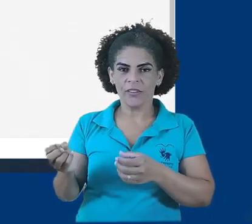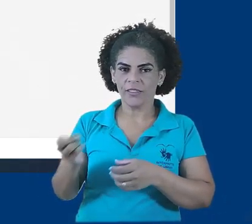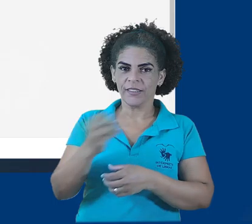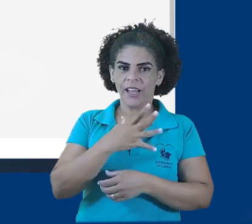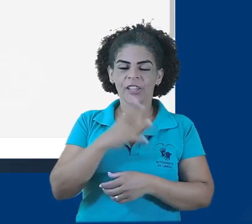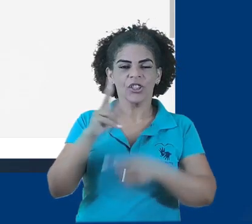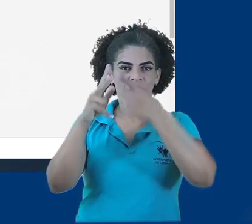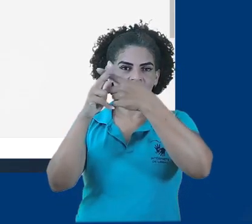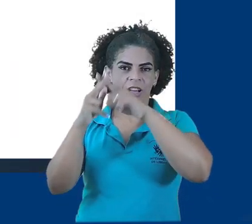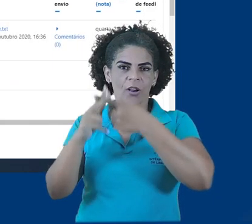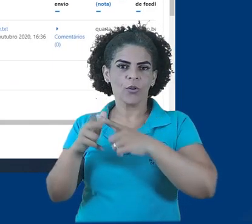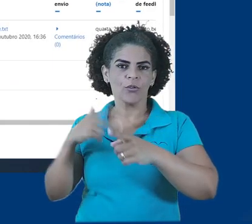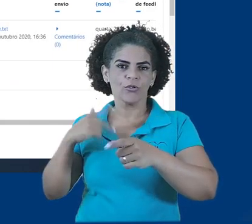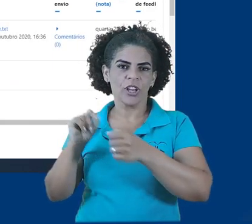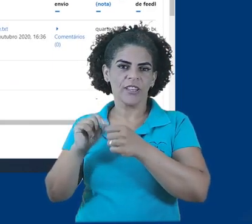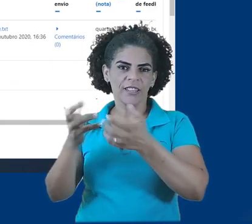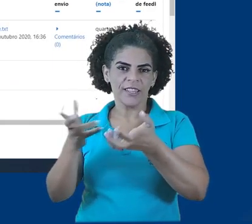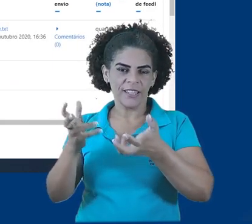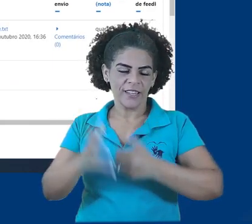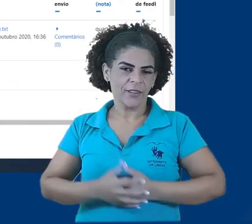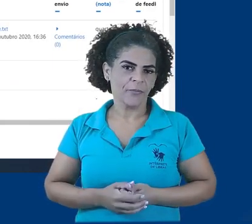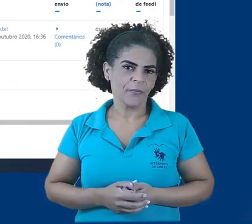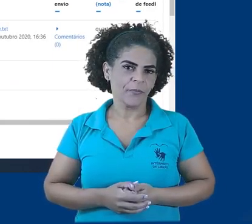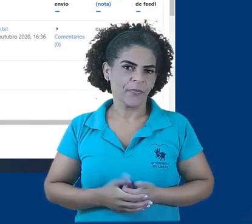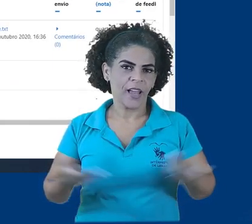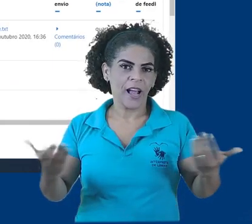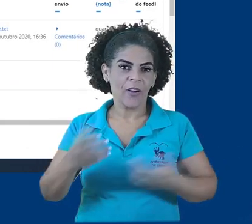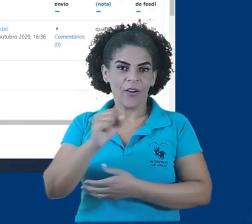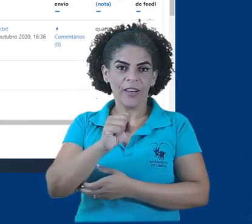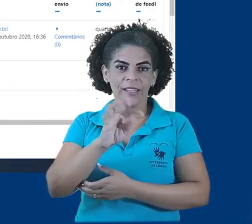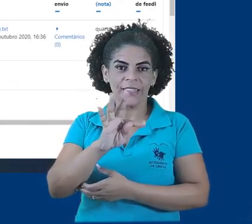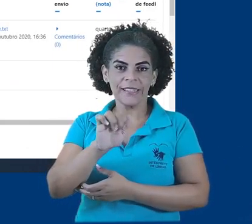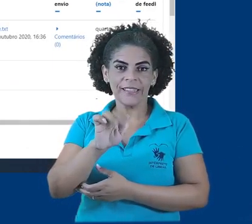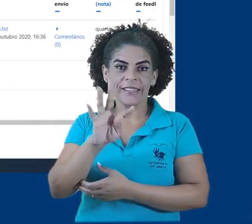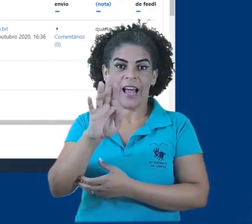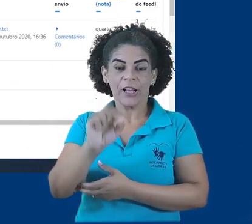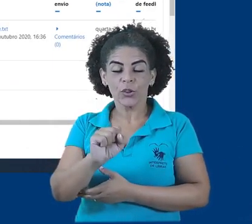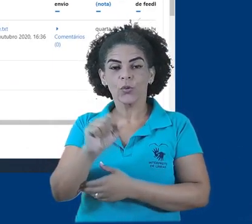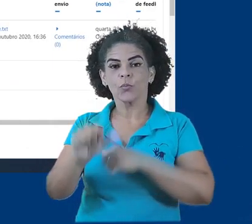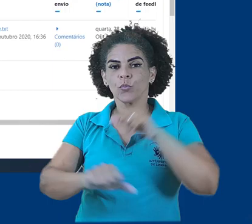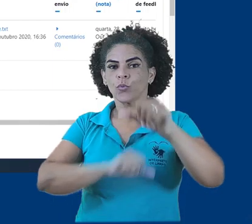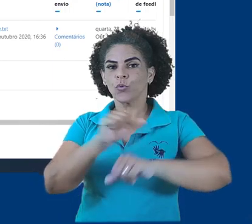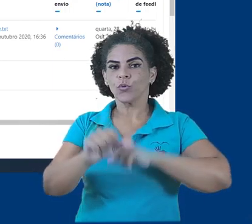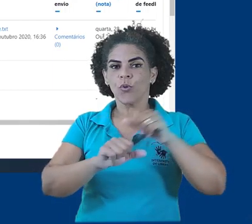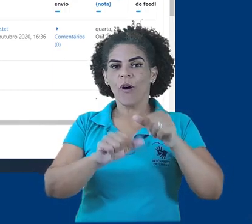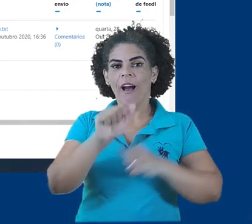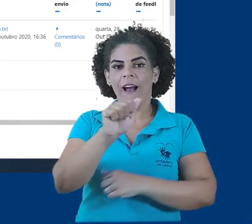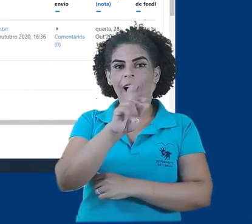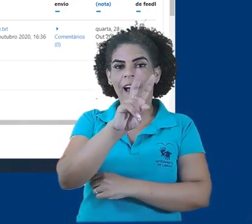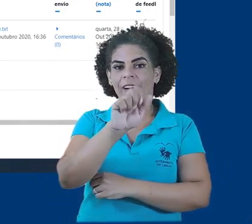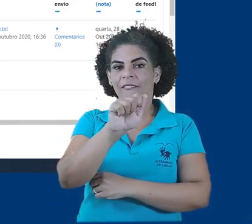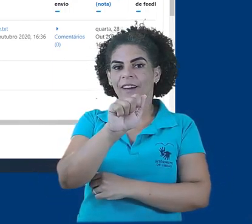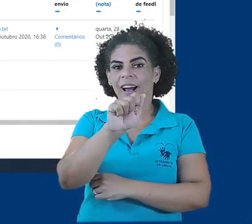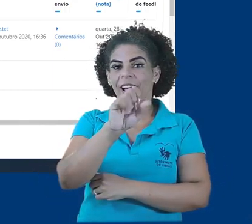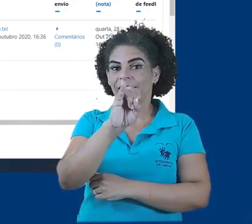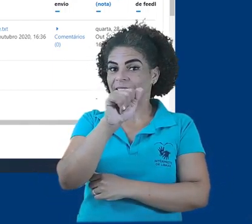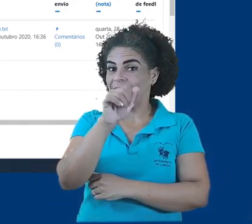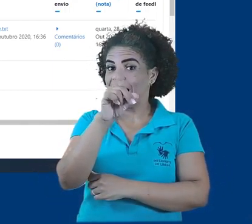todas as vezes que eu saí eu já fiz as alterações que eu queria agora o status mudou de enviado para avaliação